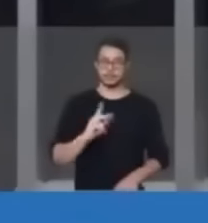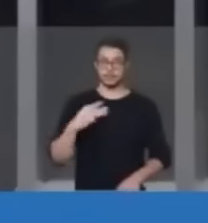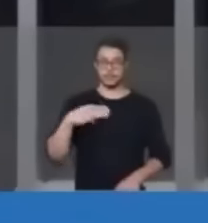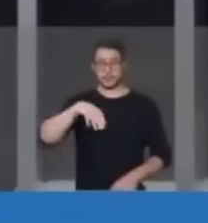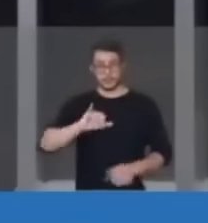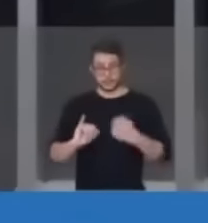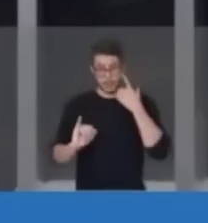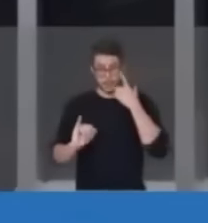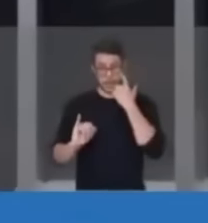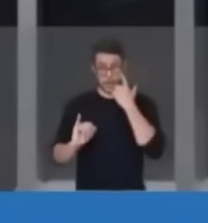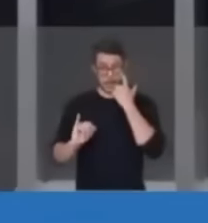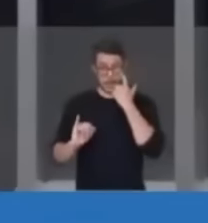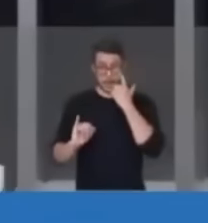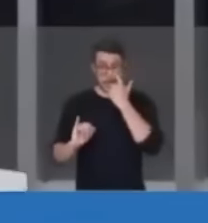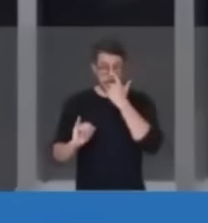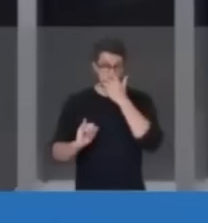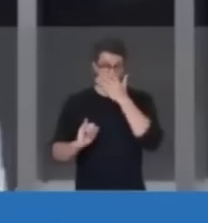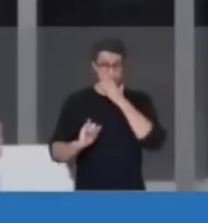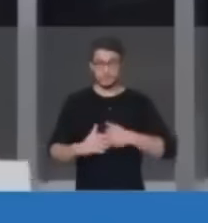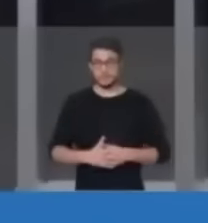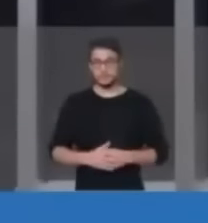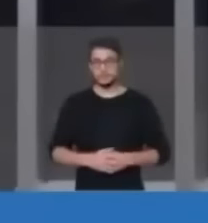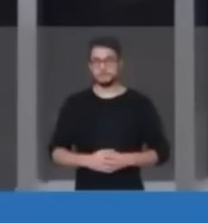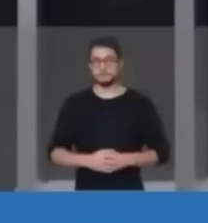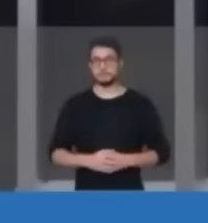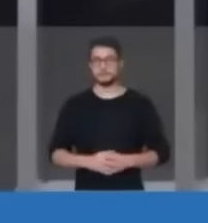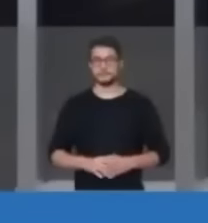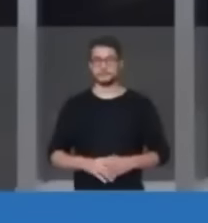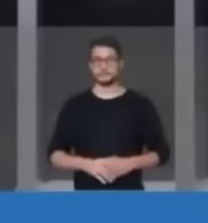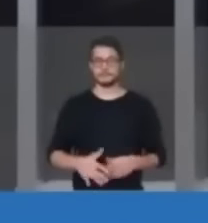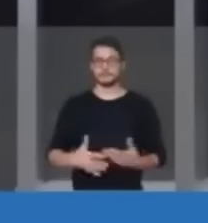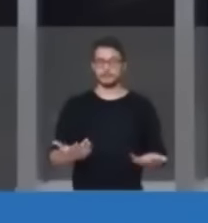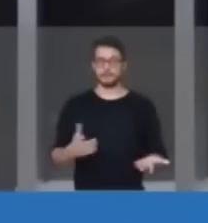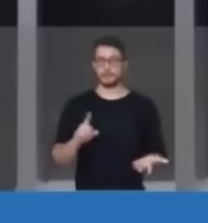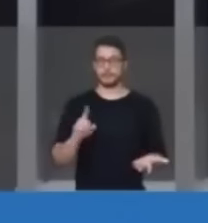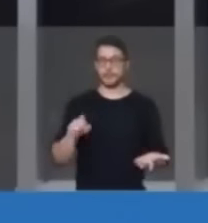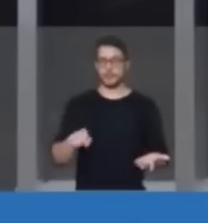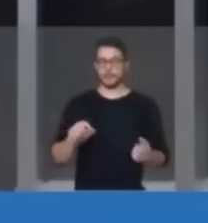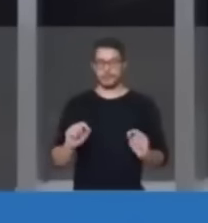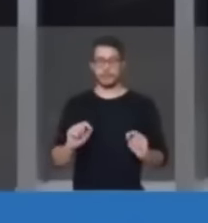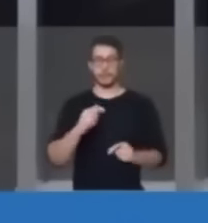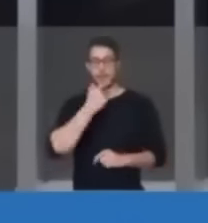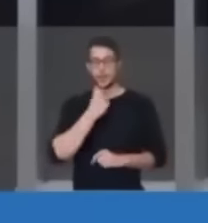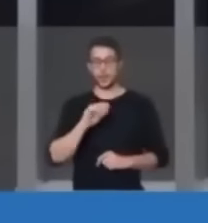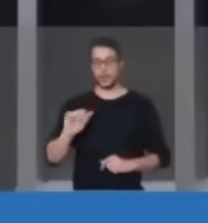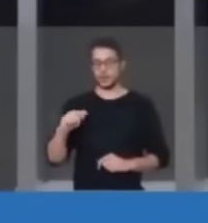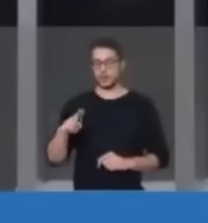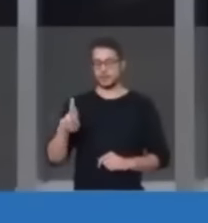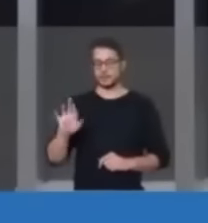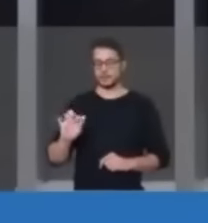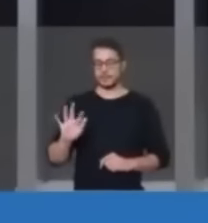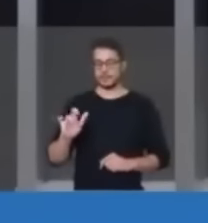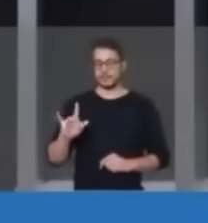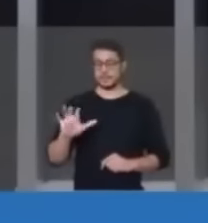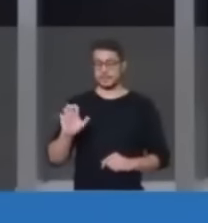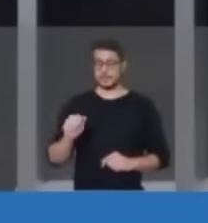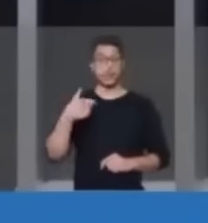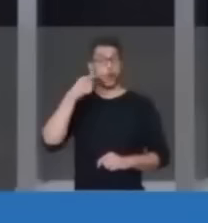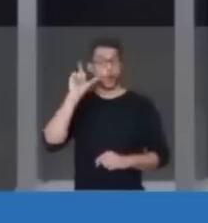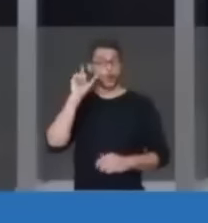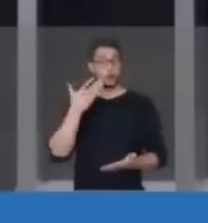bolsonarista André Fernandes que ontem felizmente perdeu as eleições lá em Fortaleza Portanto o que se desenha